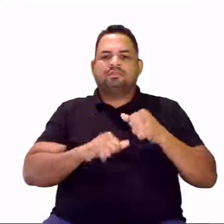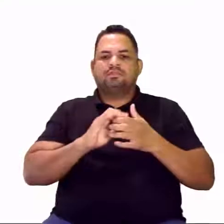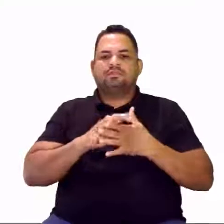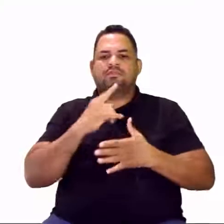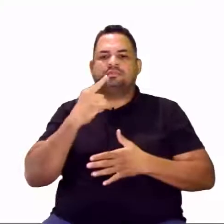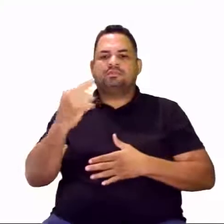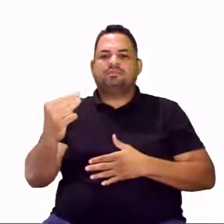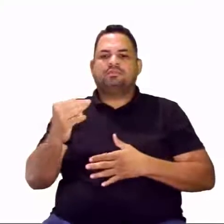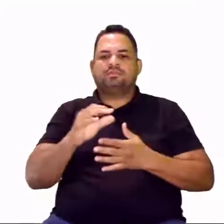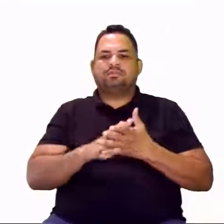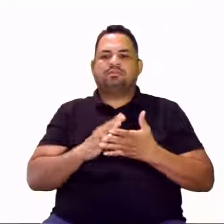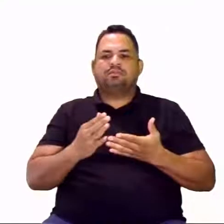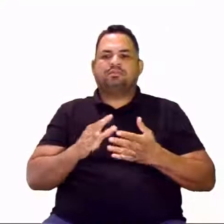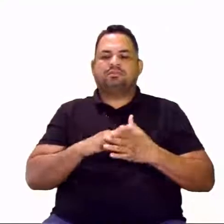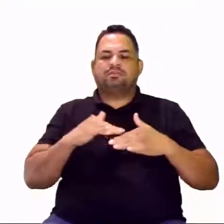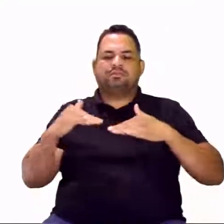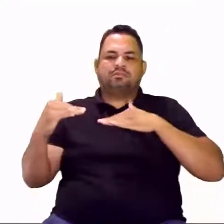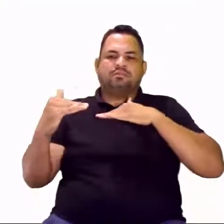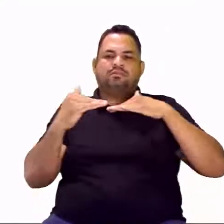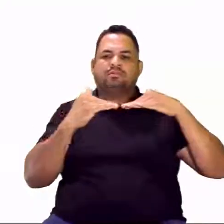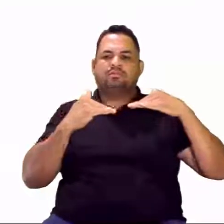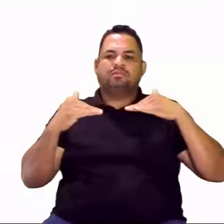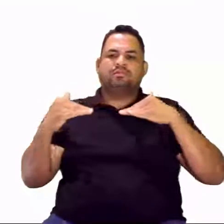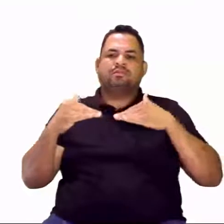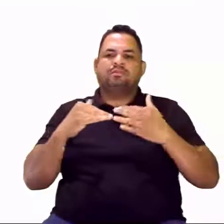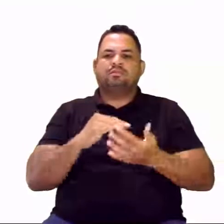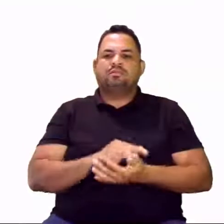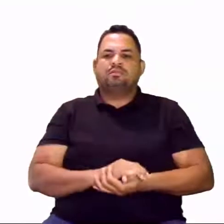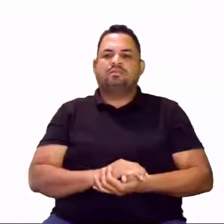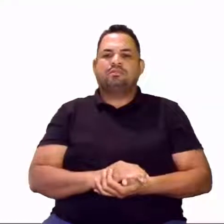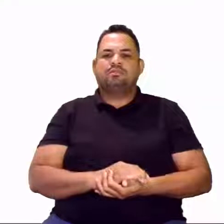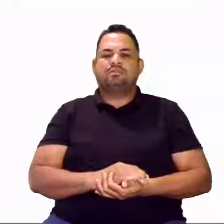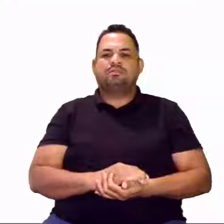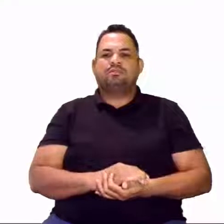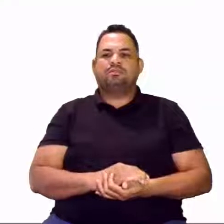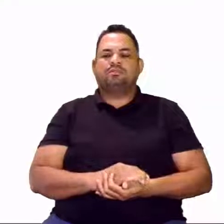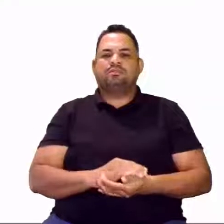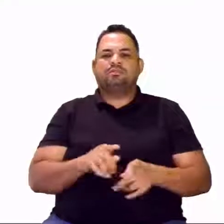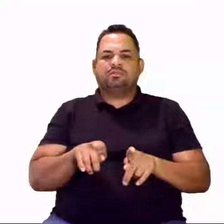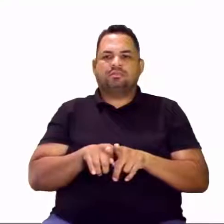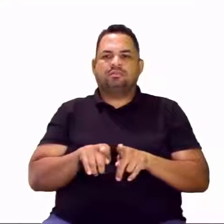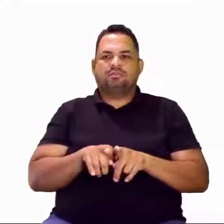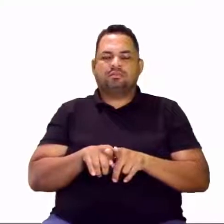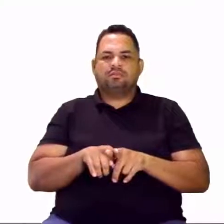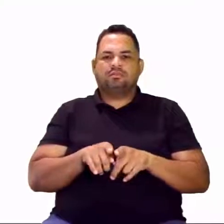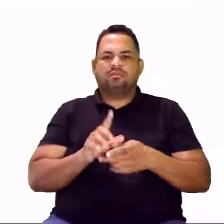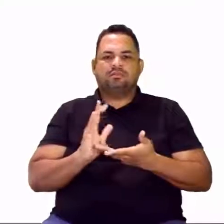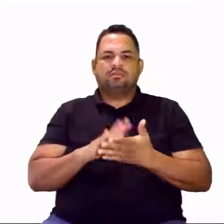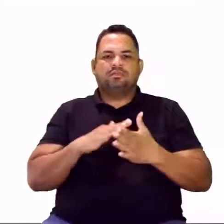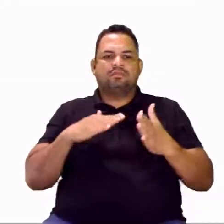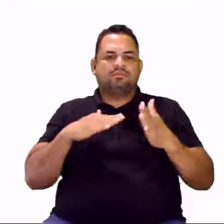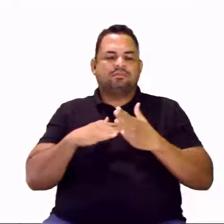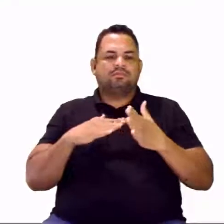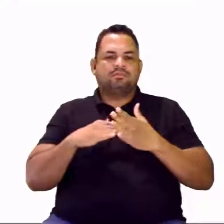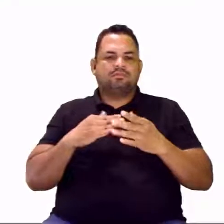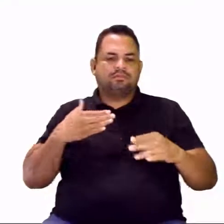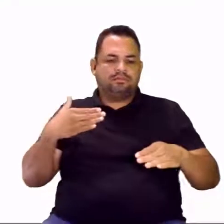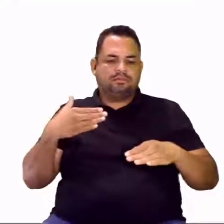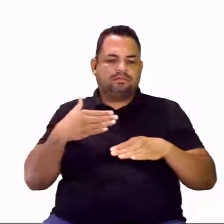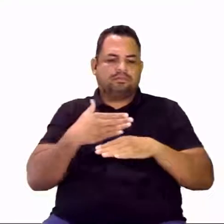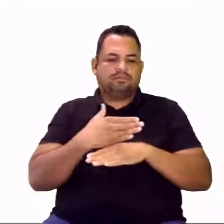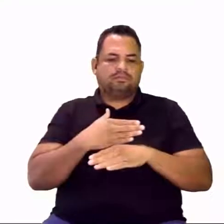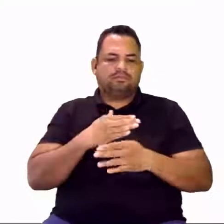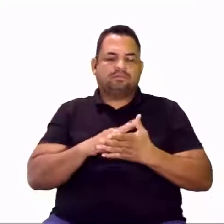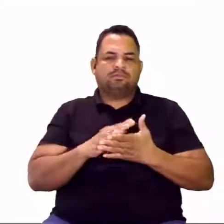velocidade de escoamento, sendo proporcional à pressão atmosférica na altura do furo. E também ela não impede a entrada